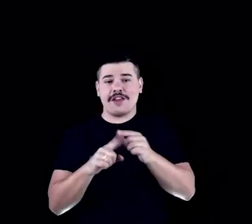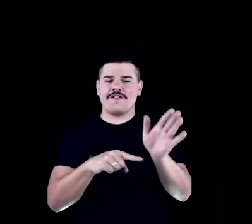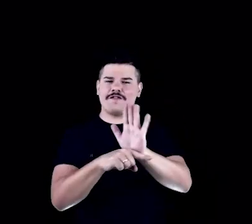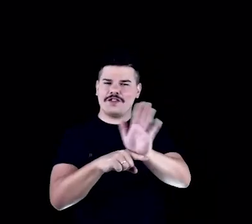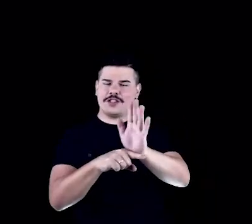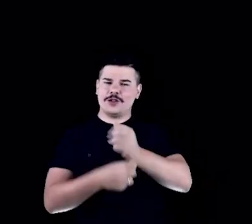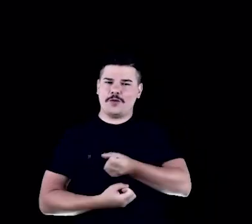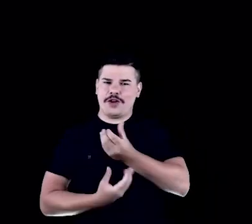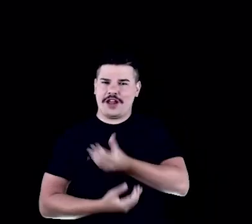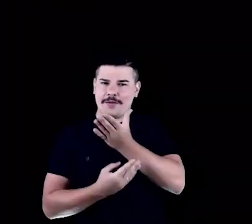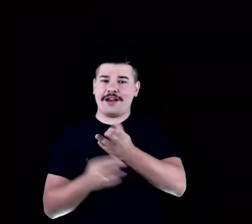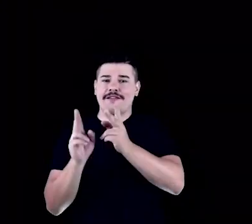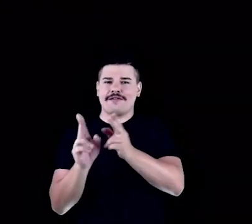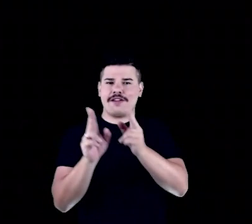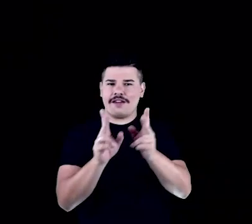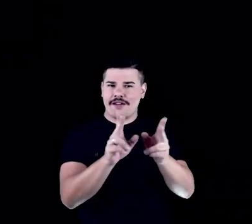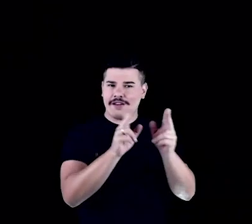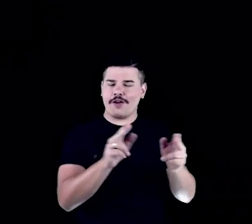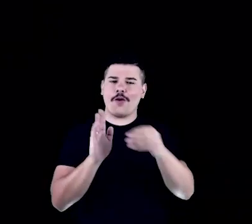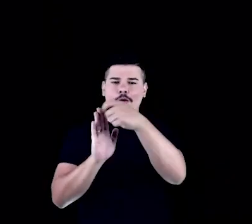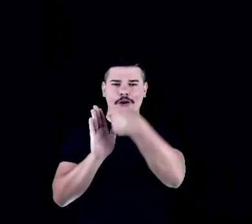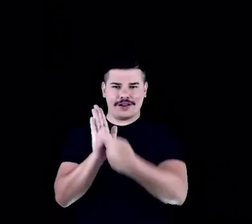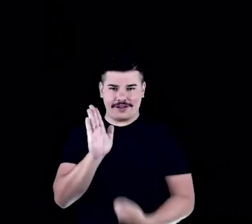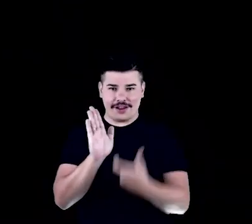E vídeo-poemas, book trailers, roteiro